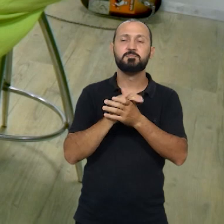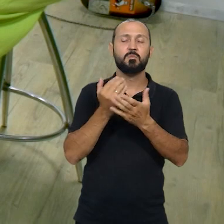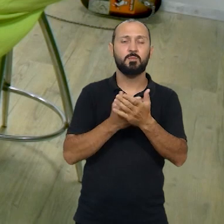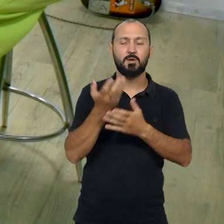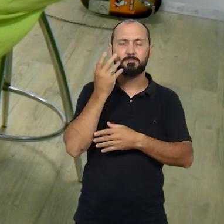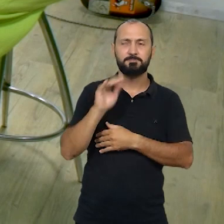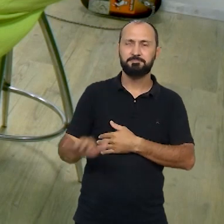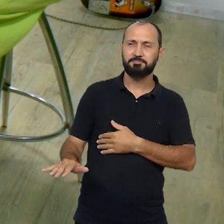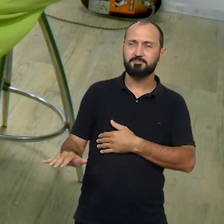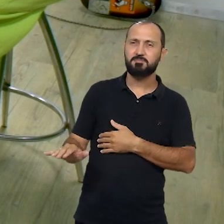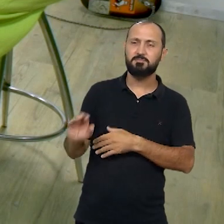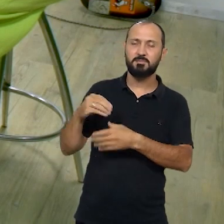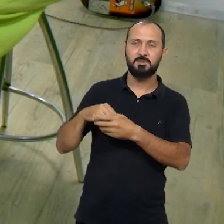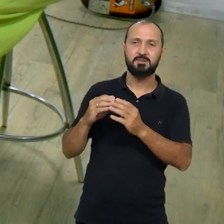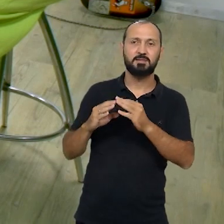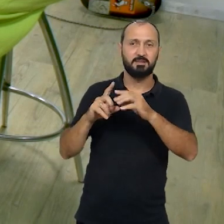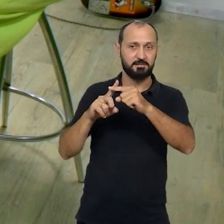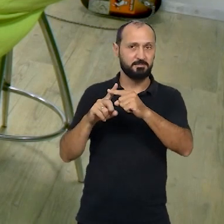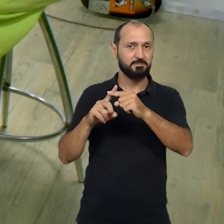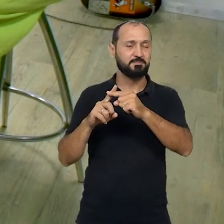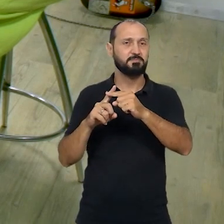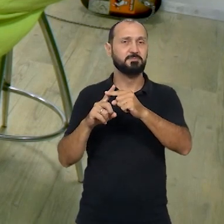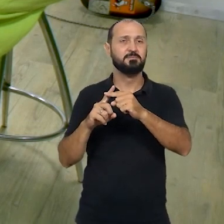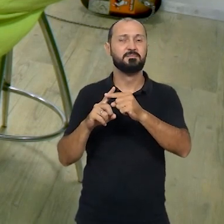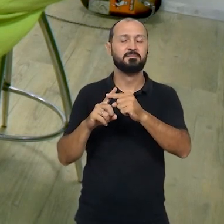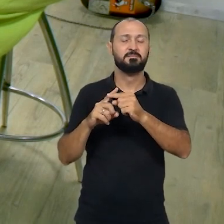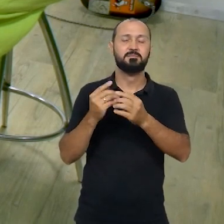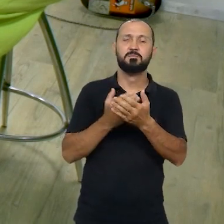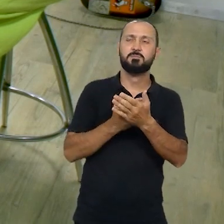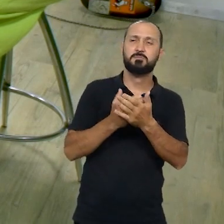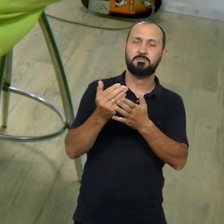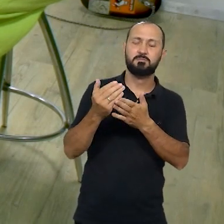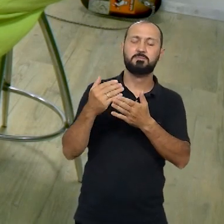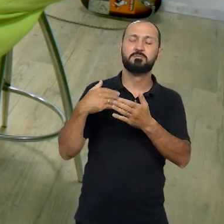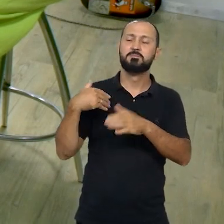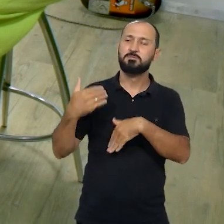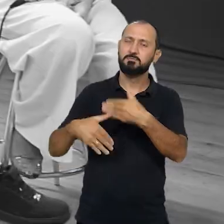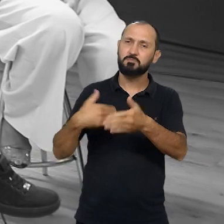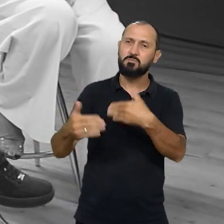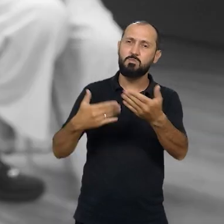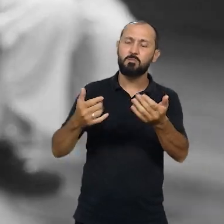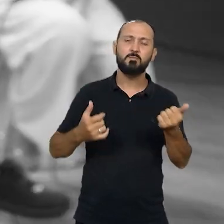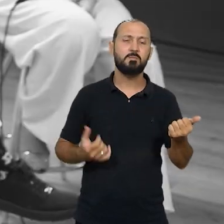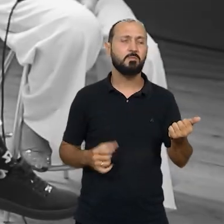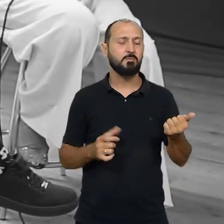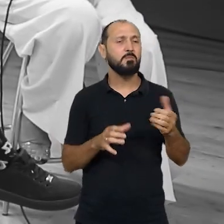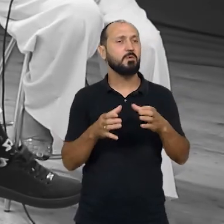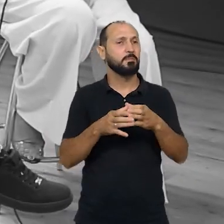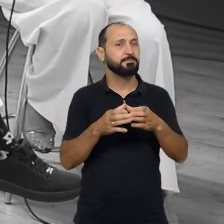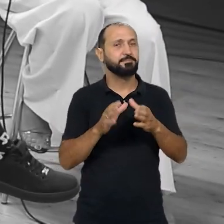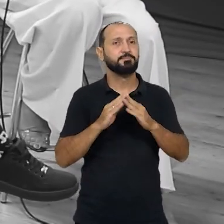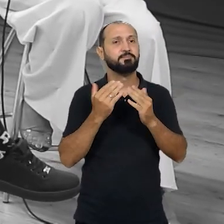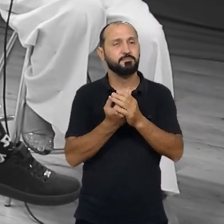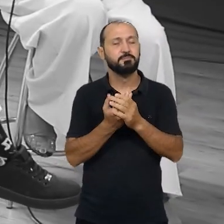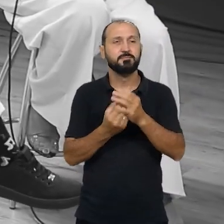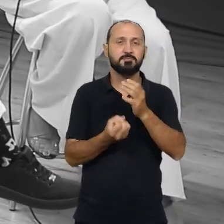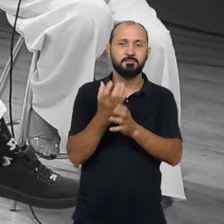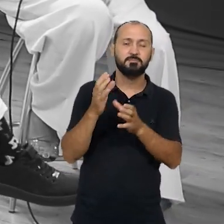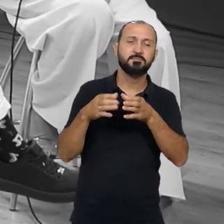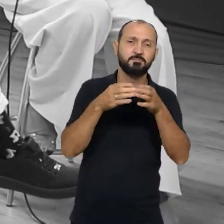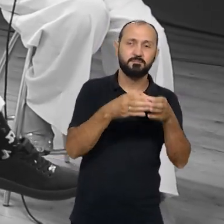MPB. Legal, legal demais. Você começou a cantar com quando, assim? Quem, você tem mais músicos na